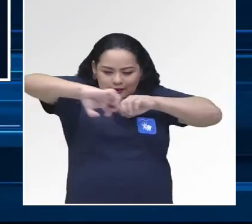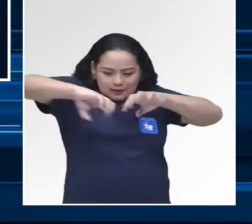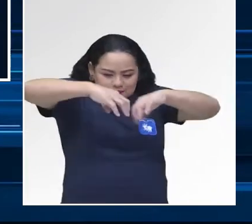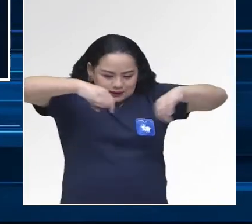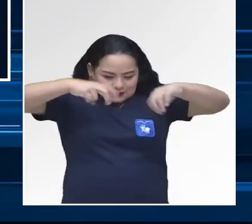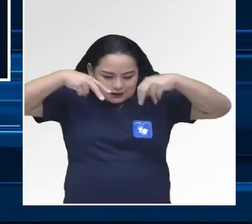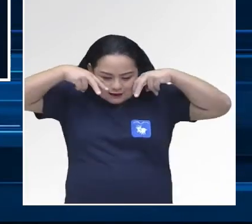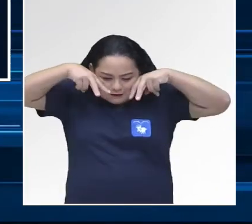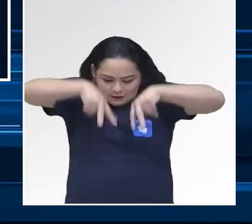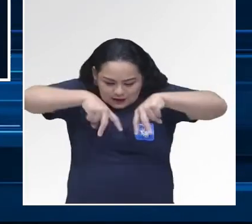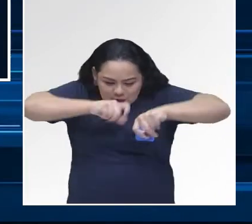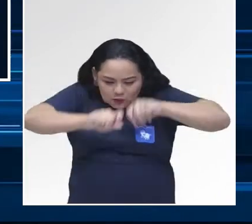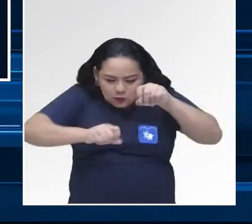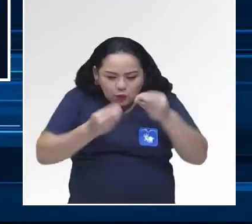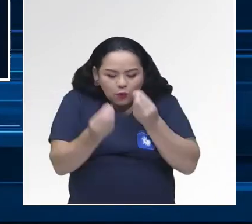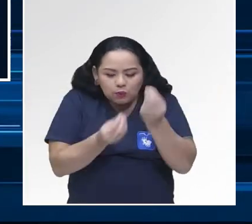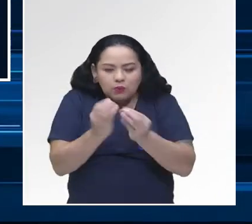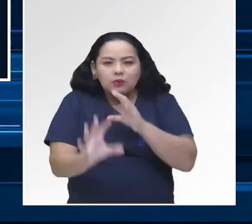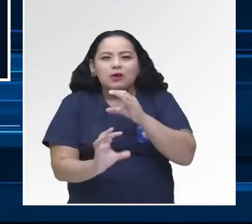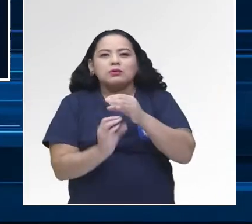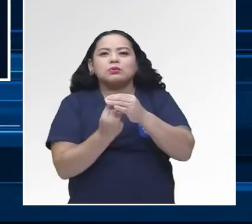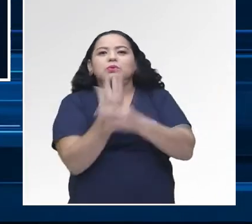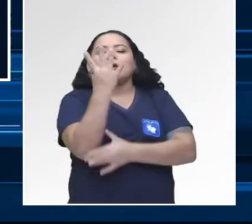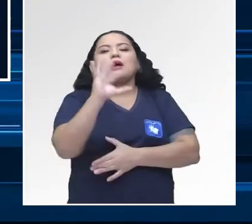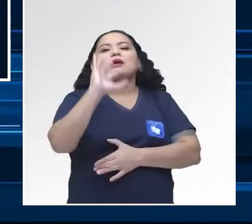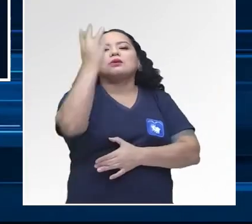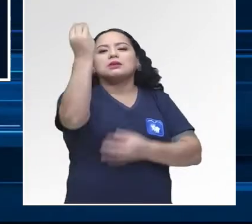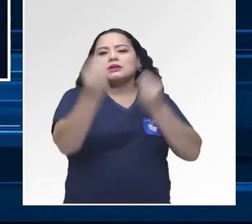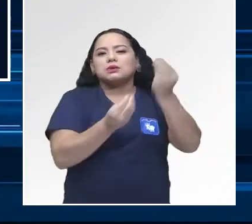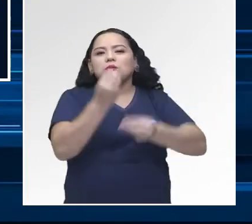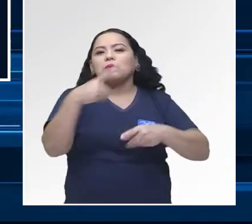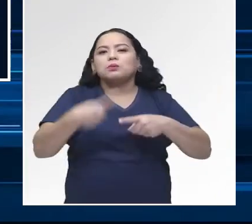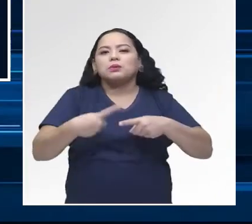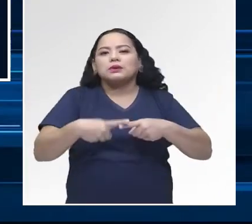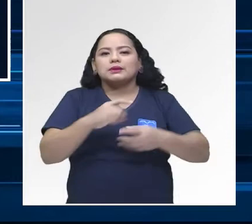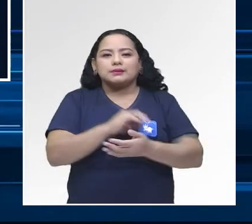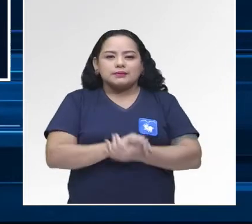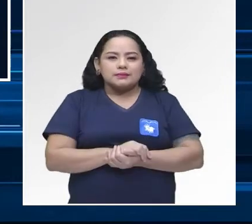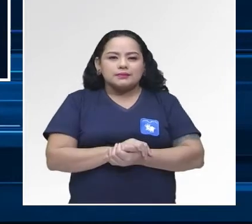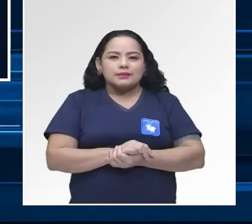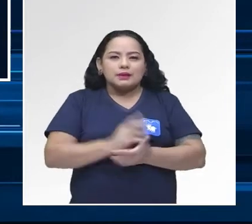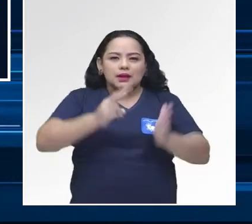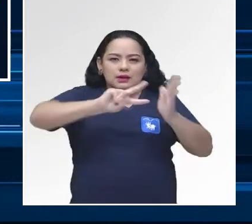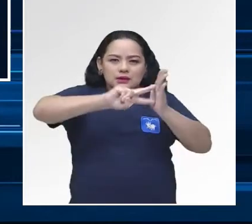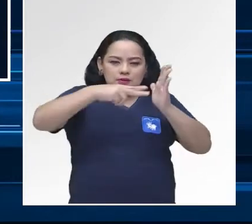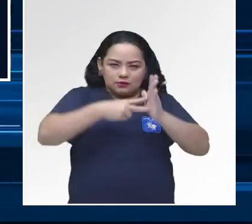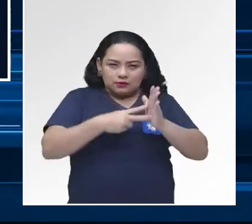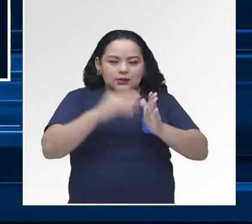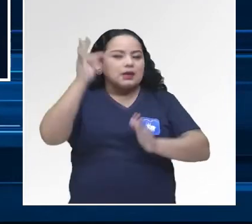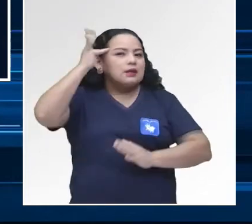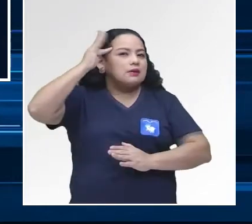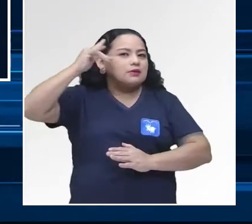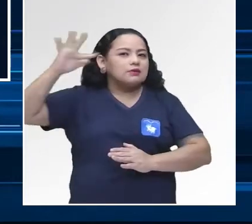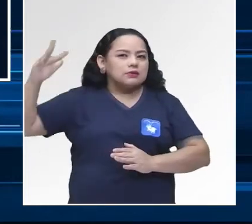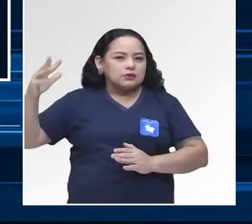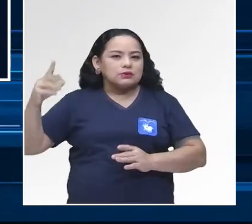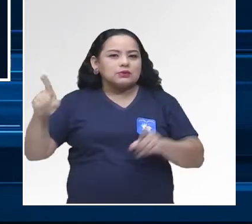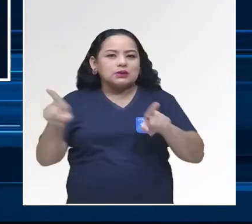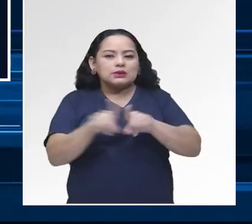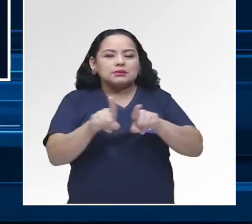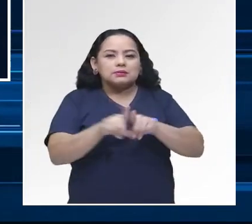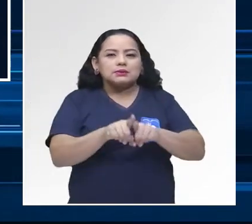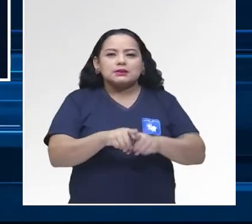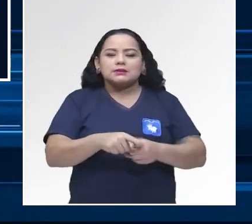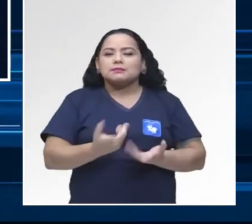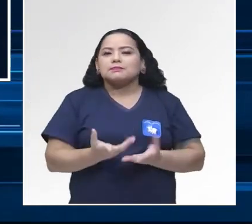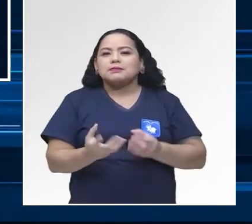O que tem lá dentro, né? Então, isso é a filosofia e a sua